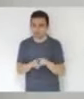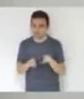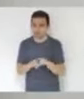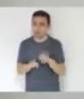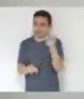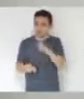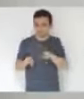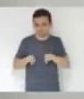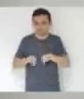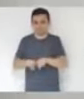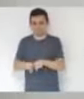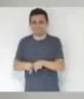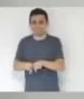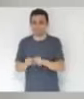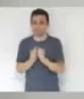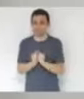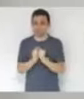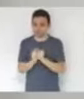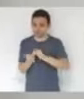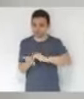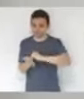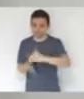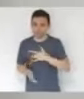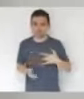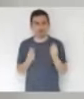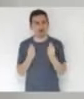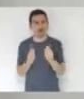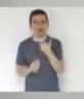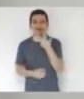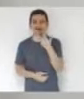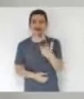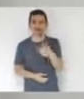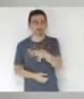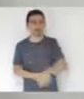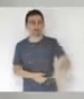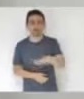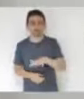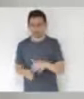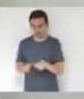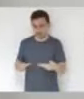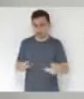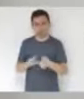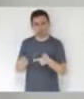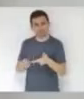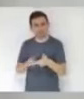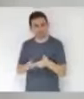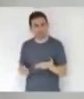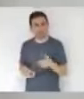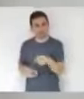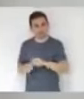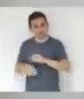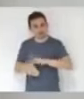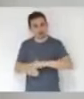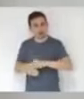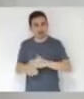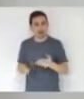nós buscamos junto à Secretaria de Saúde. Como dizer, diante de todas essas ações, que o governador